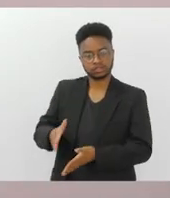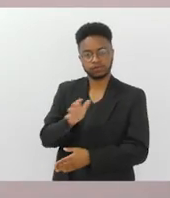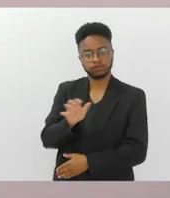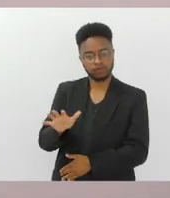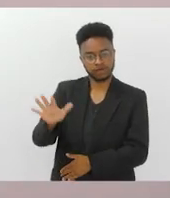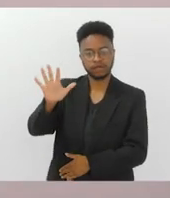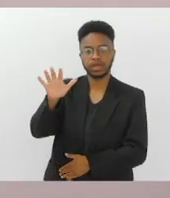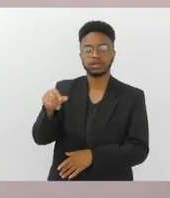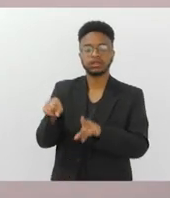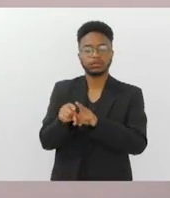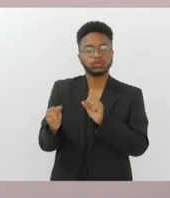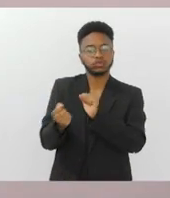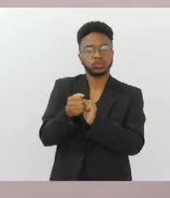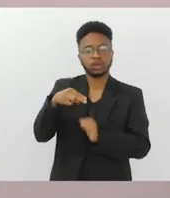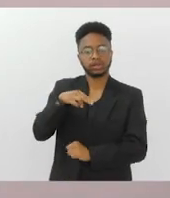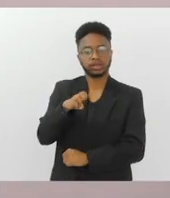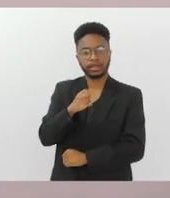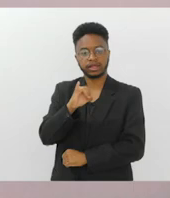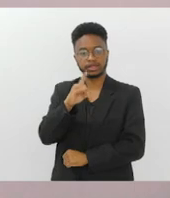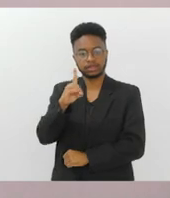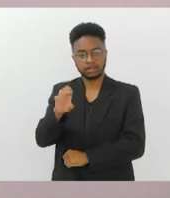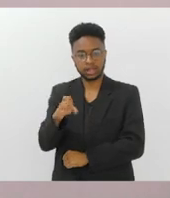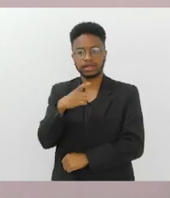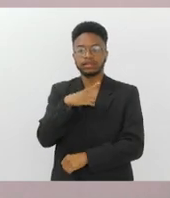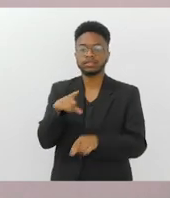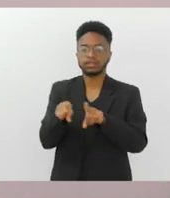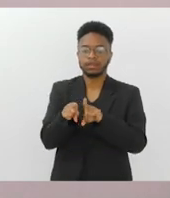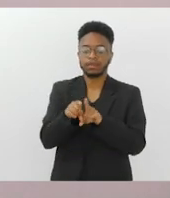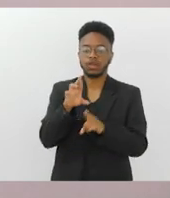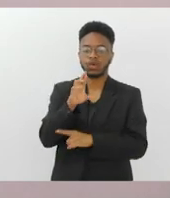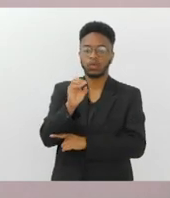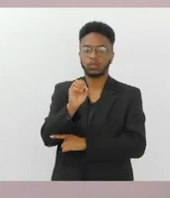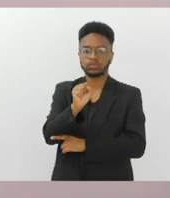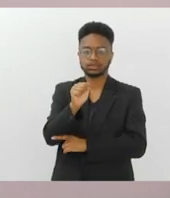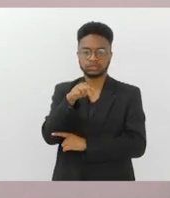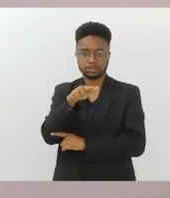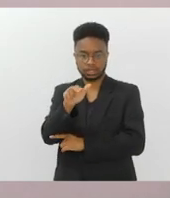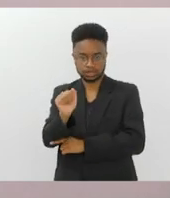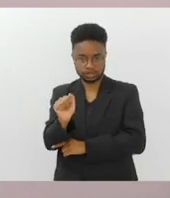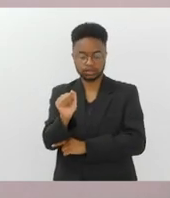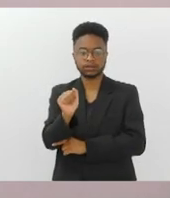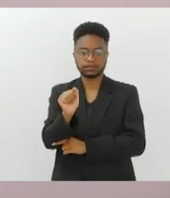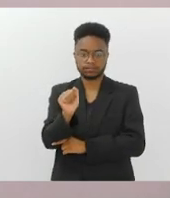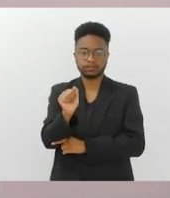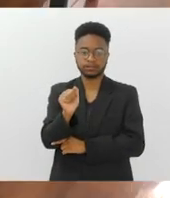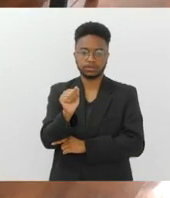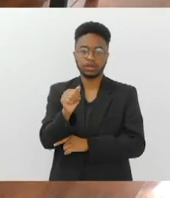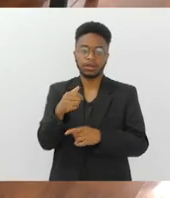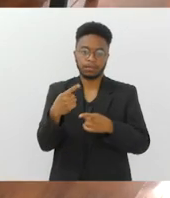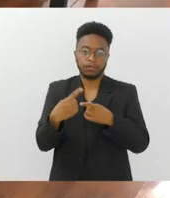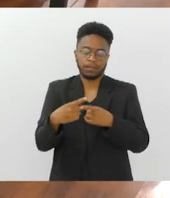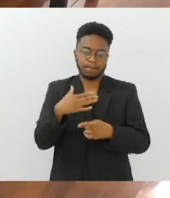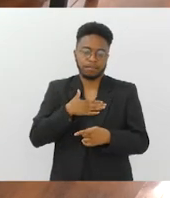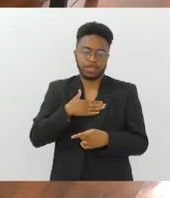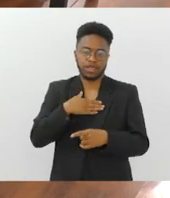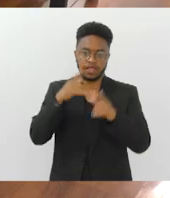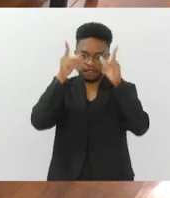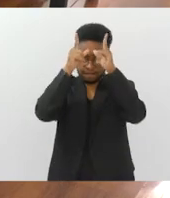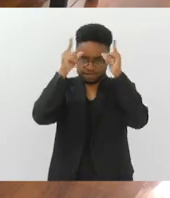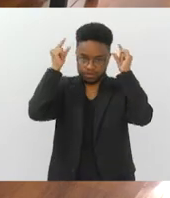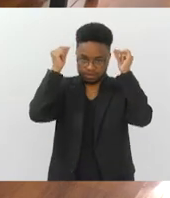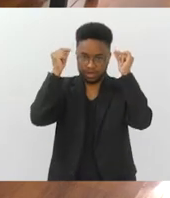junto com a Neide. Temos aqui também a Rosana, que é a minha enfermeira obstétrica,